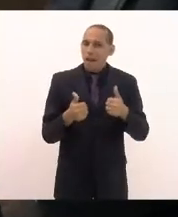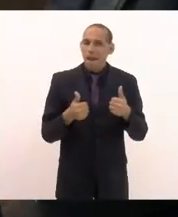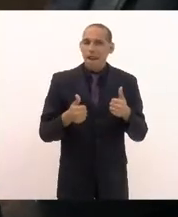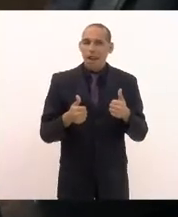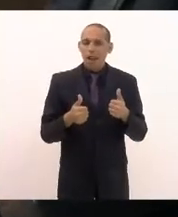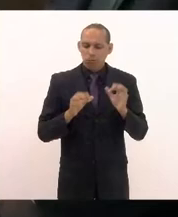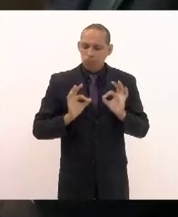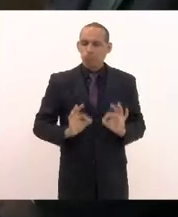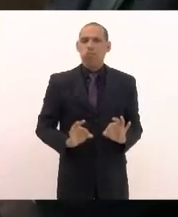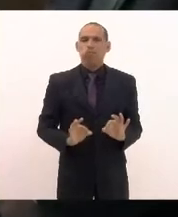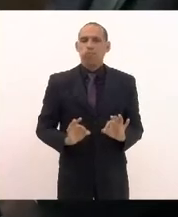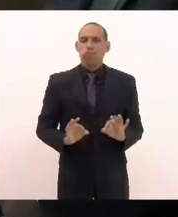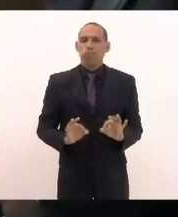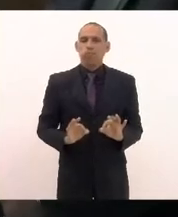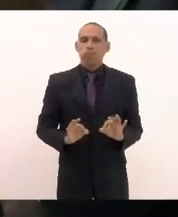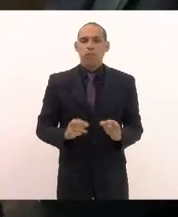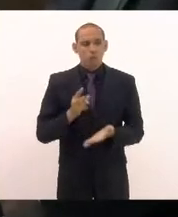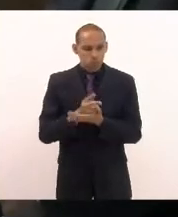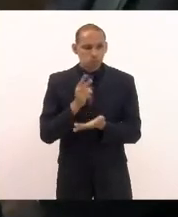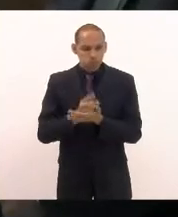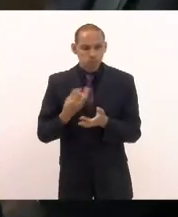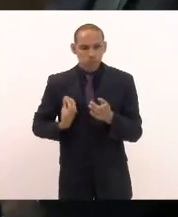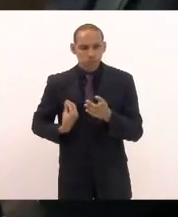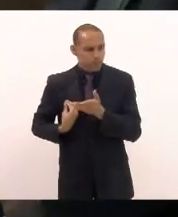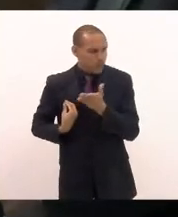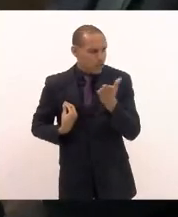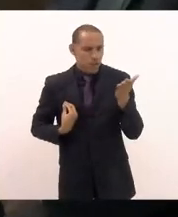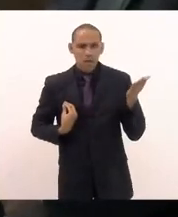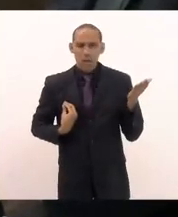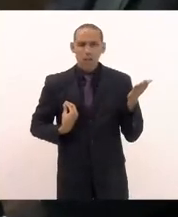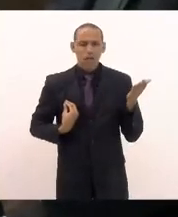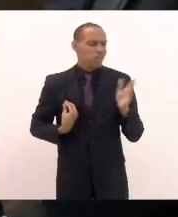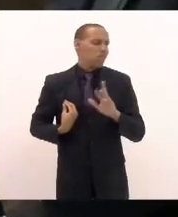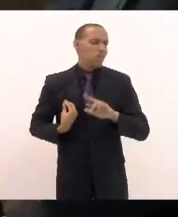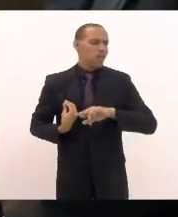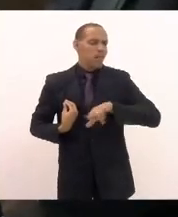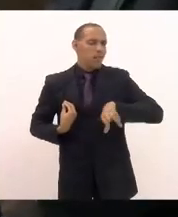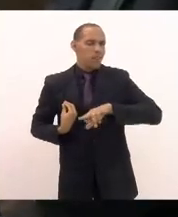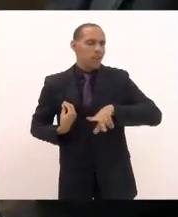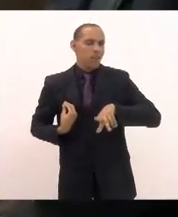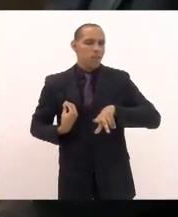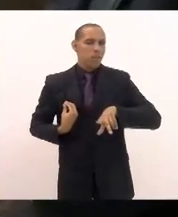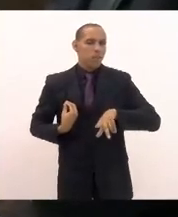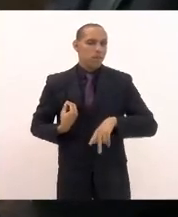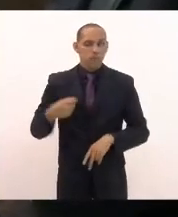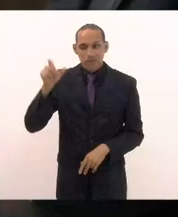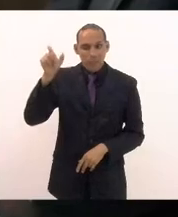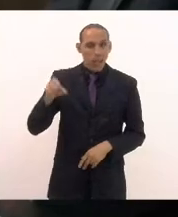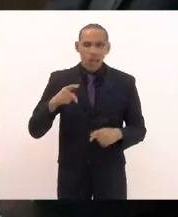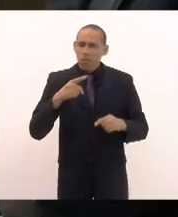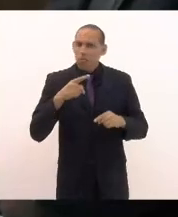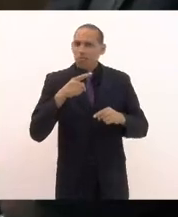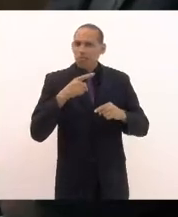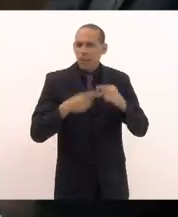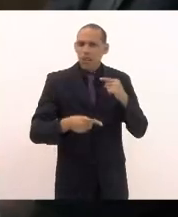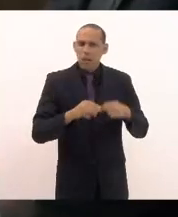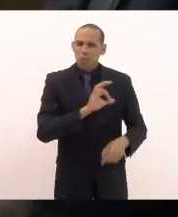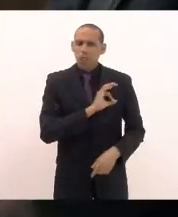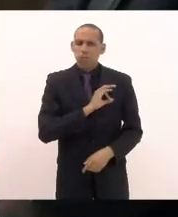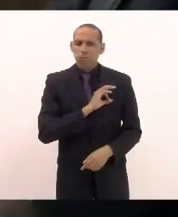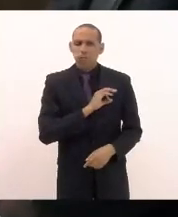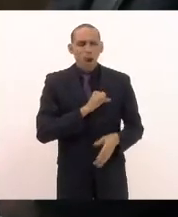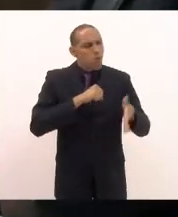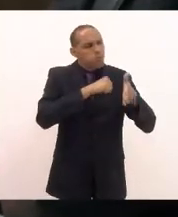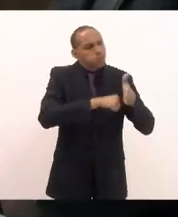que residiam e continuam residindo nessa área, quando ele proíbe a polícia de